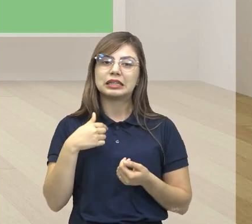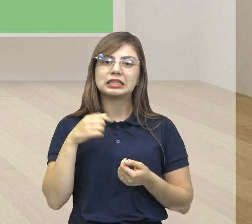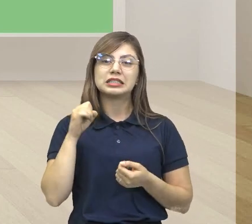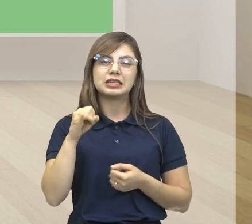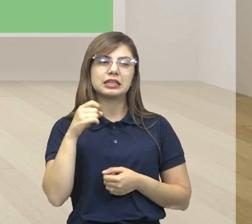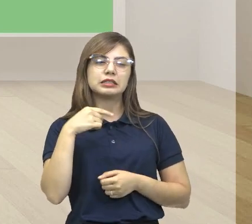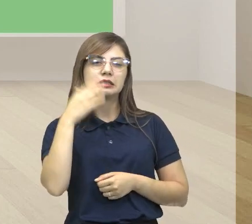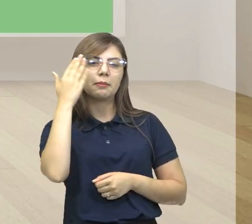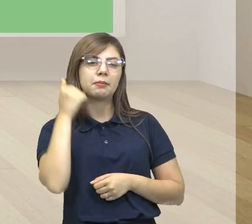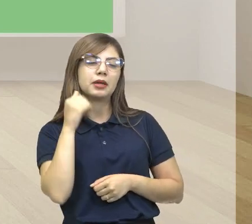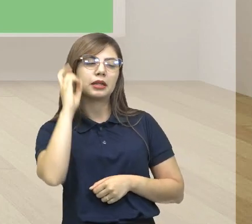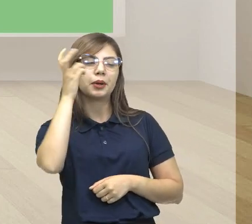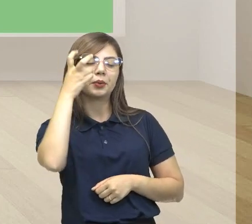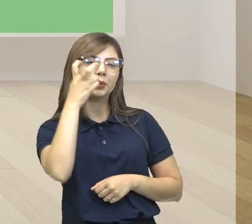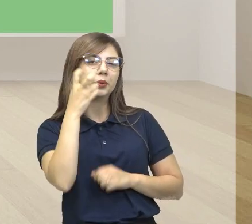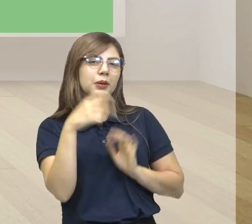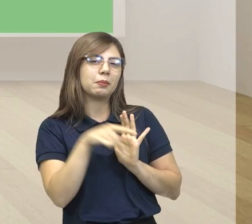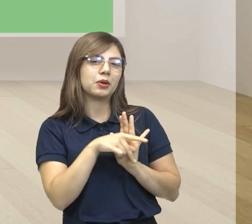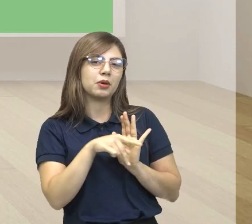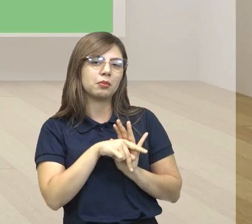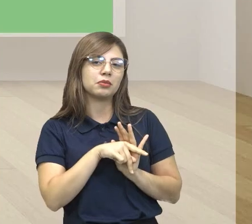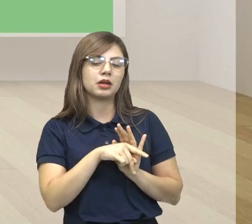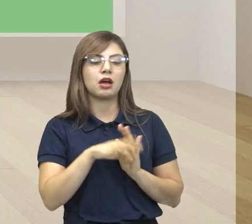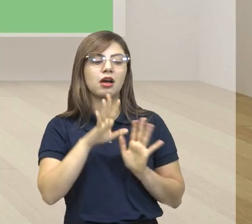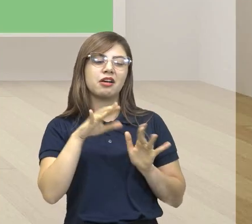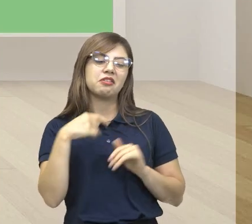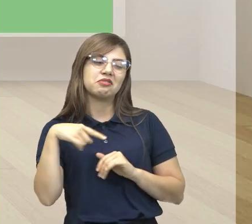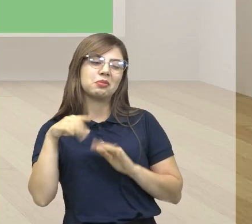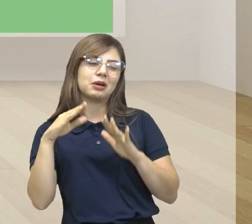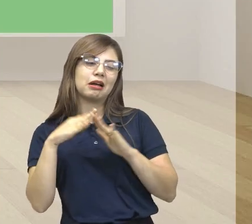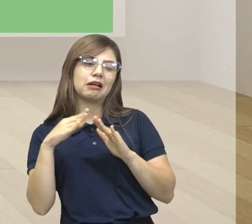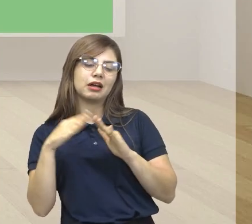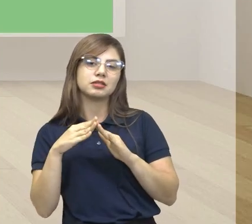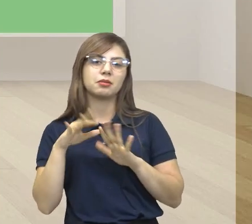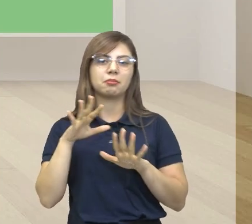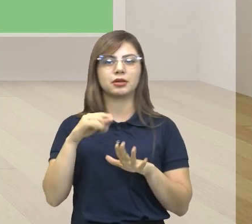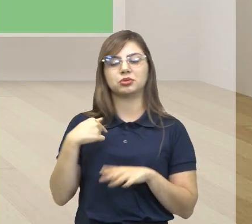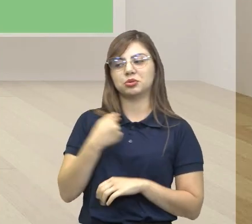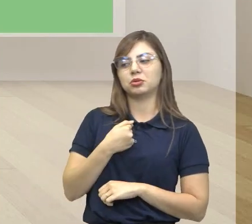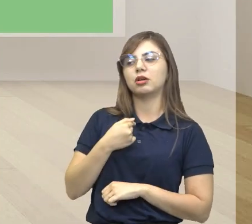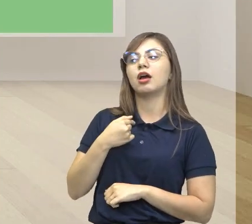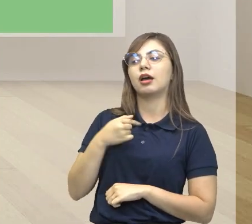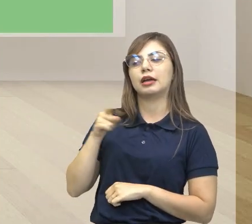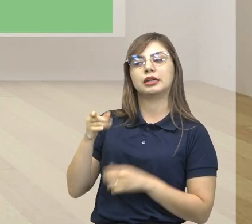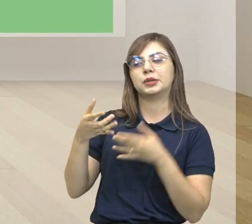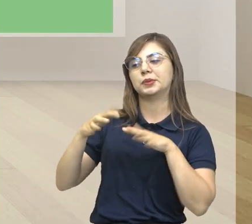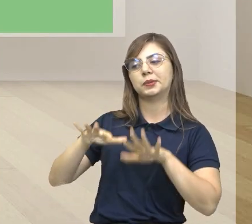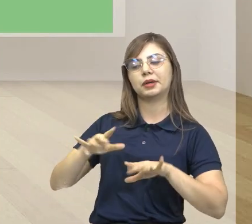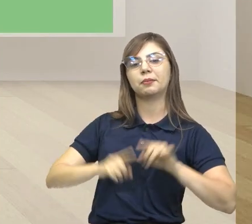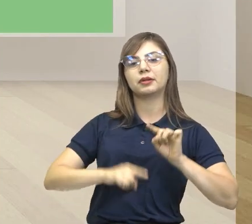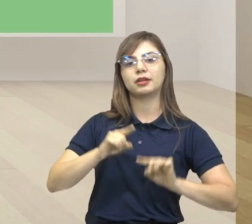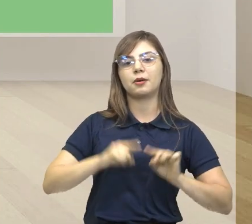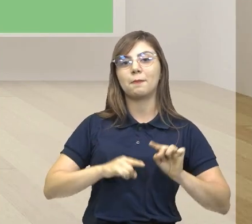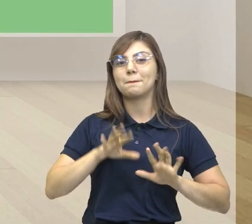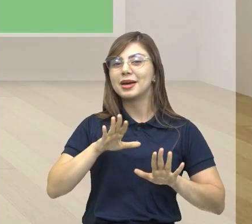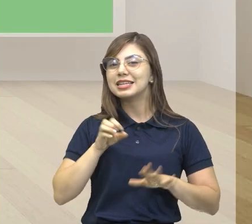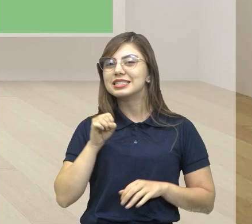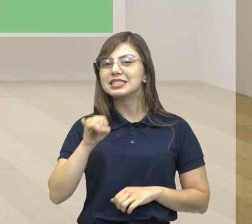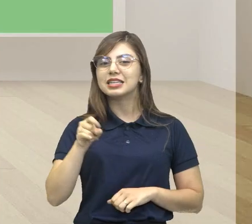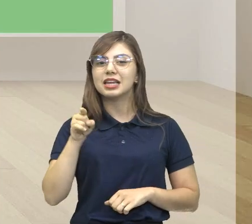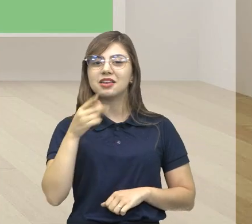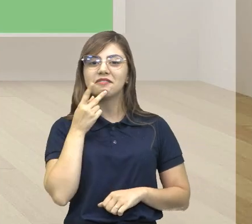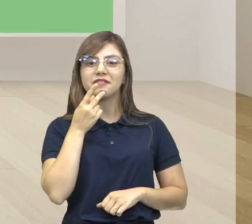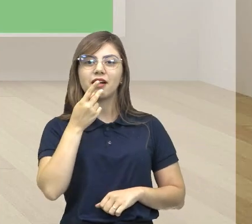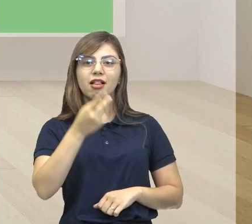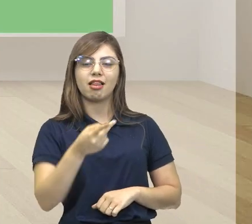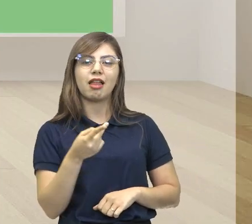eu quero e tal. Para a gente que estava na reunião, vai ficar claro, não, ele não quer esse produto. Só que se ele falar assim, realmente